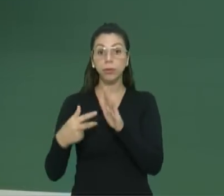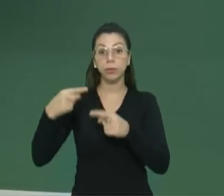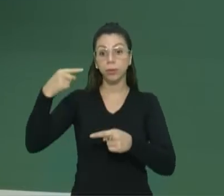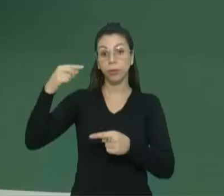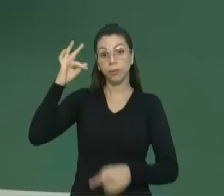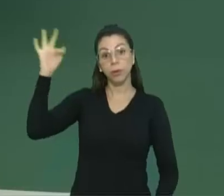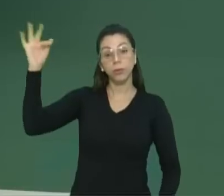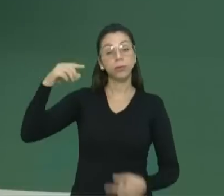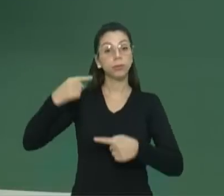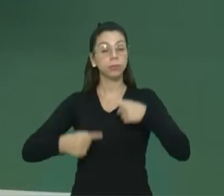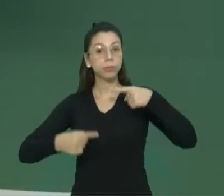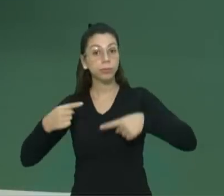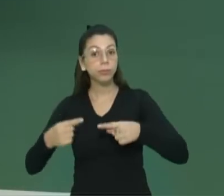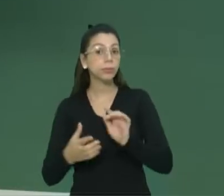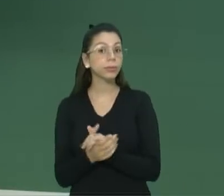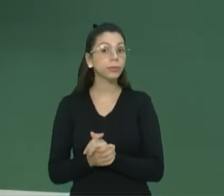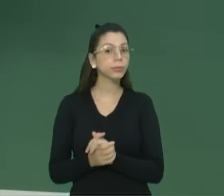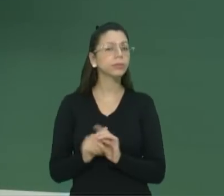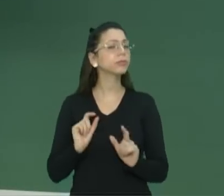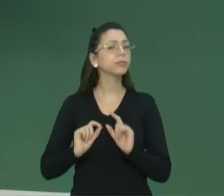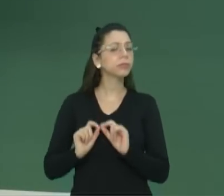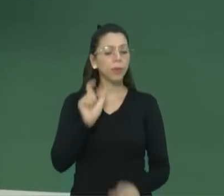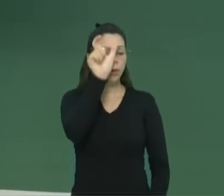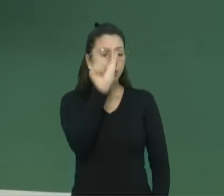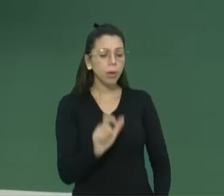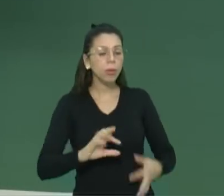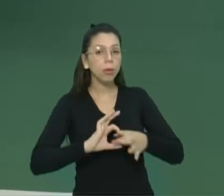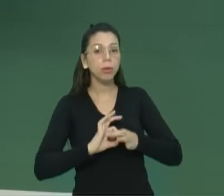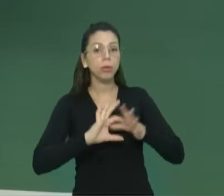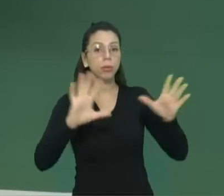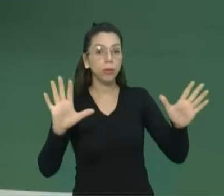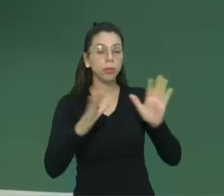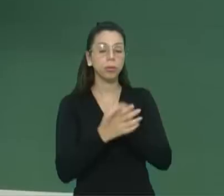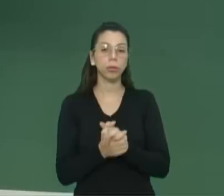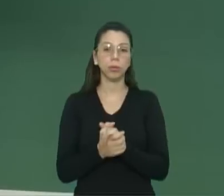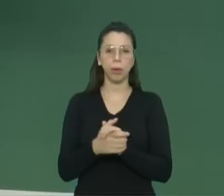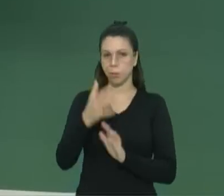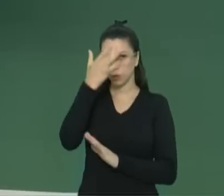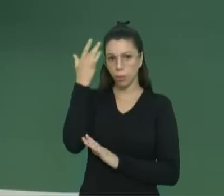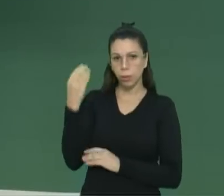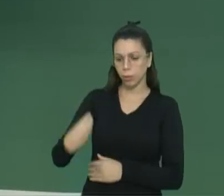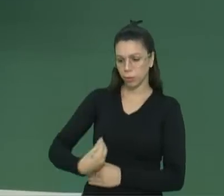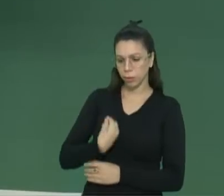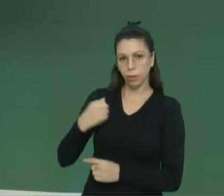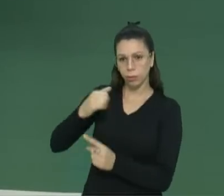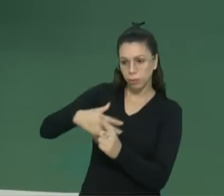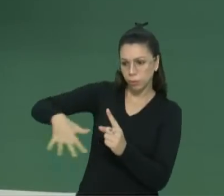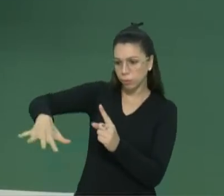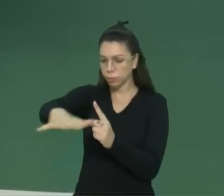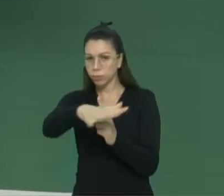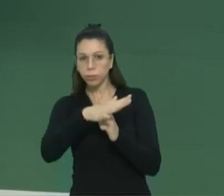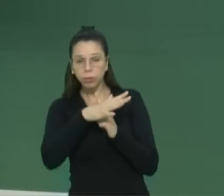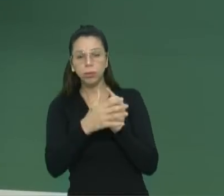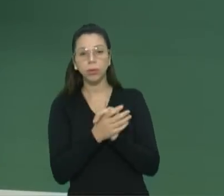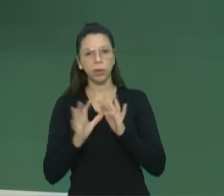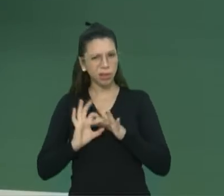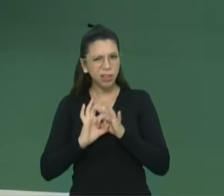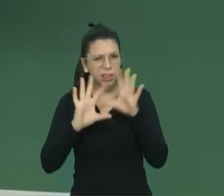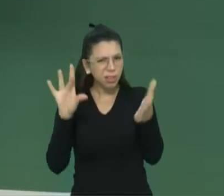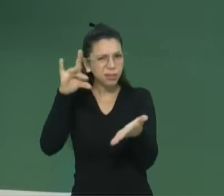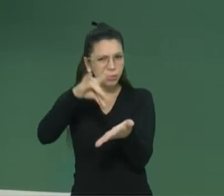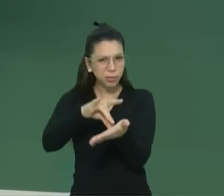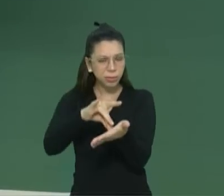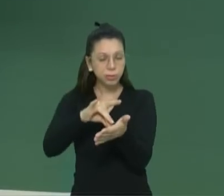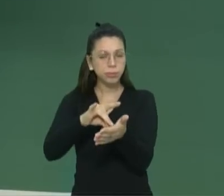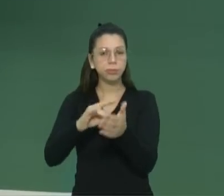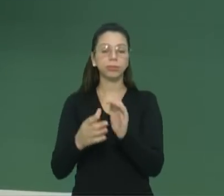afinal de contas. Quem é esse ser livre? É um ser que vive numa comunidade? É um ser que vive entre outros? E ele é livre, de fato?